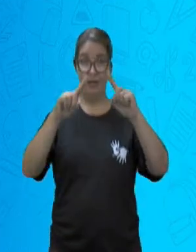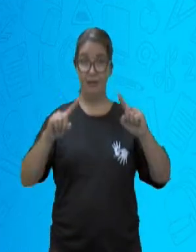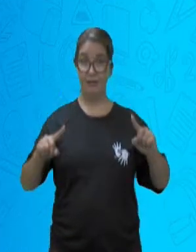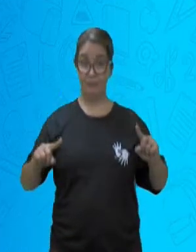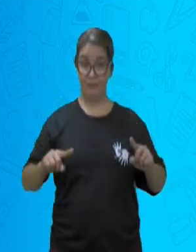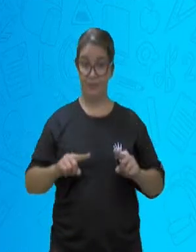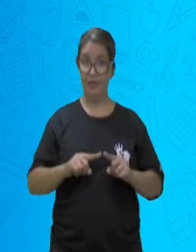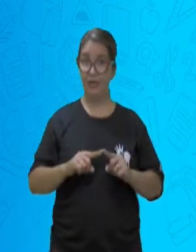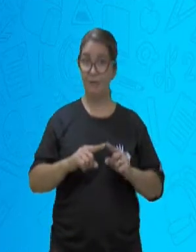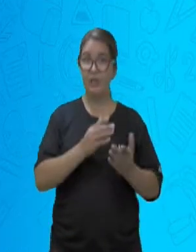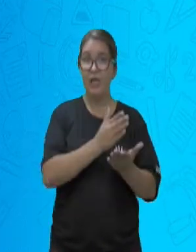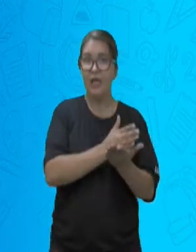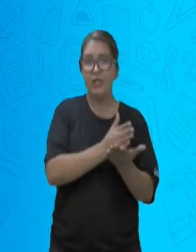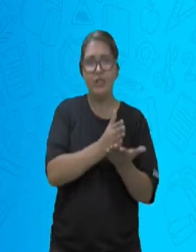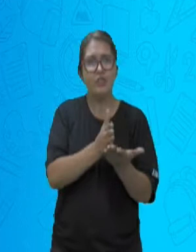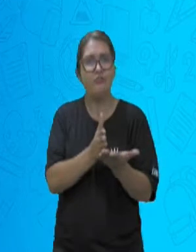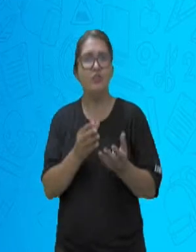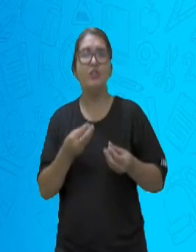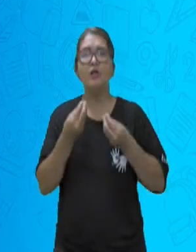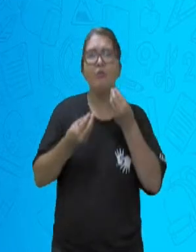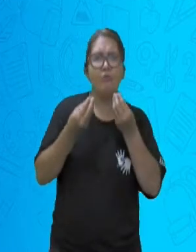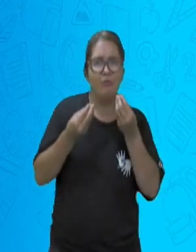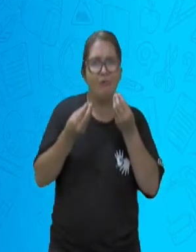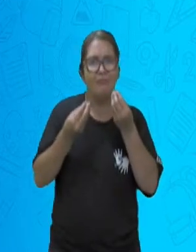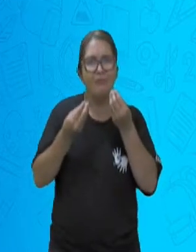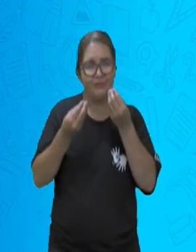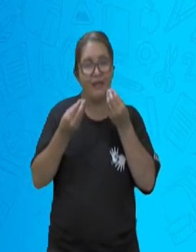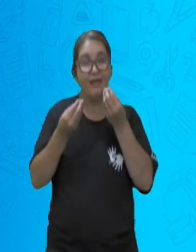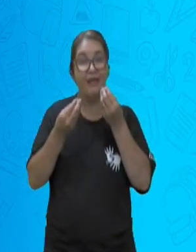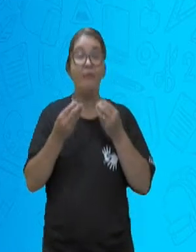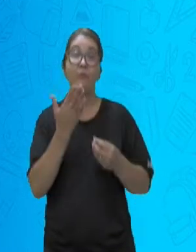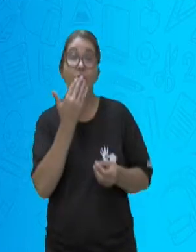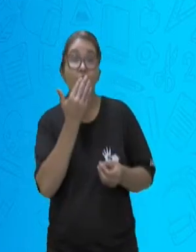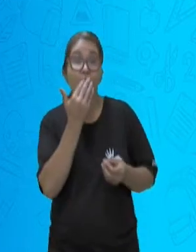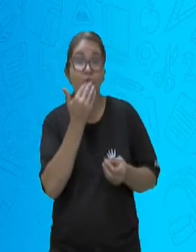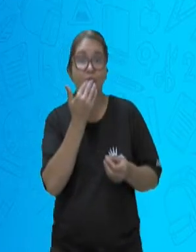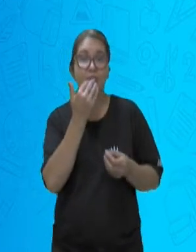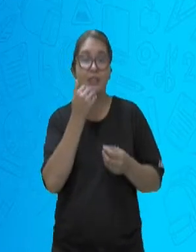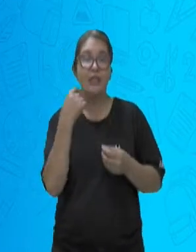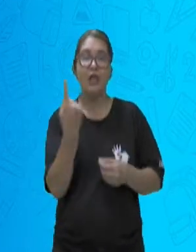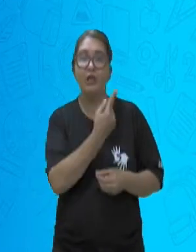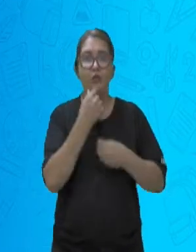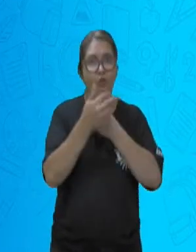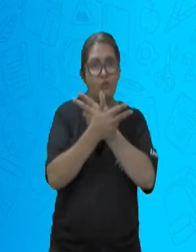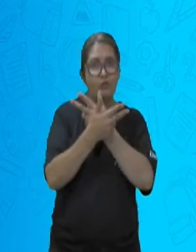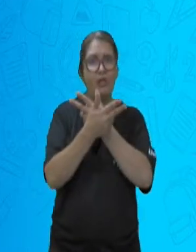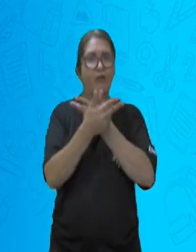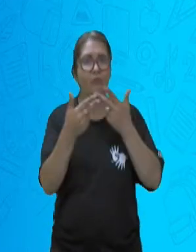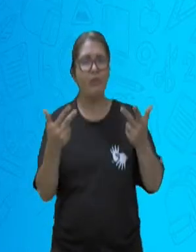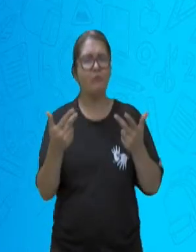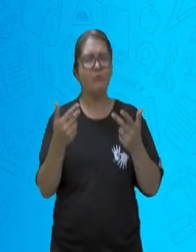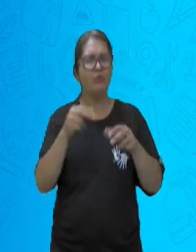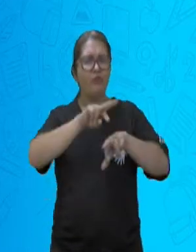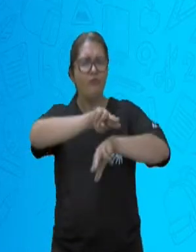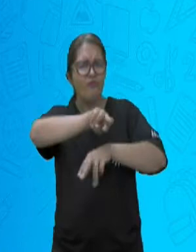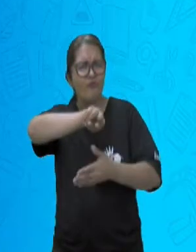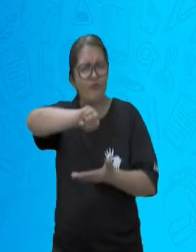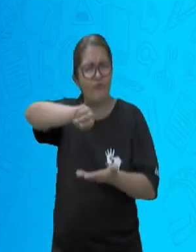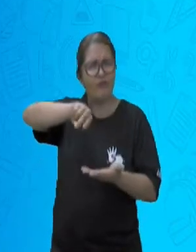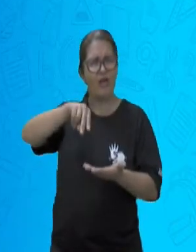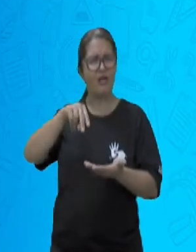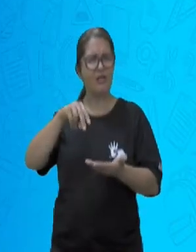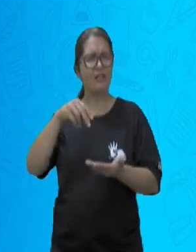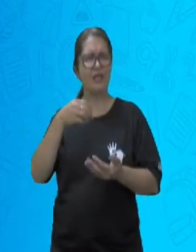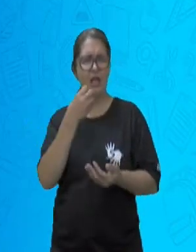de características nutricionais dos alimentos, levando em consideração suas calorias e benefícios para a